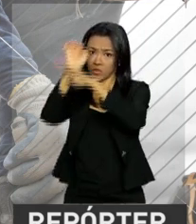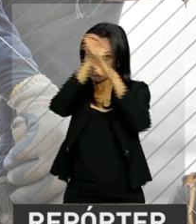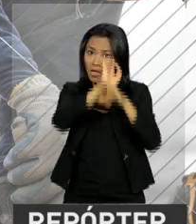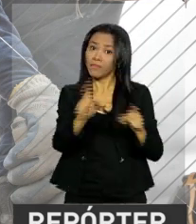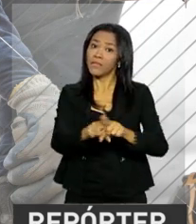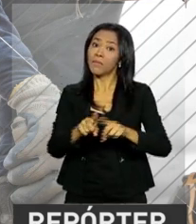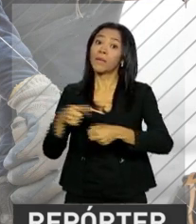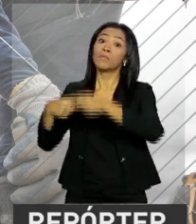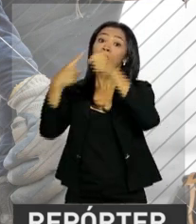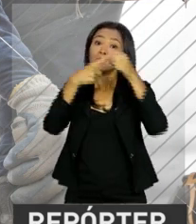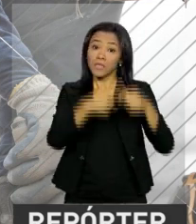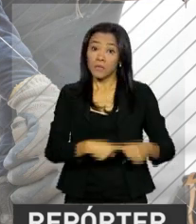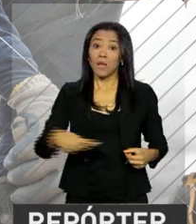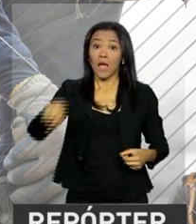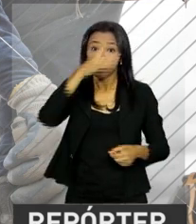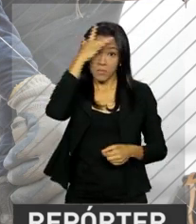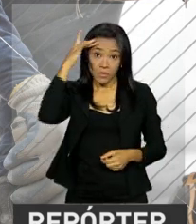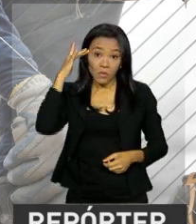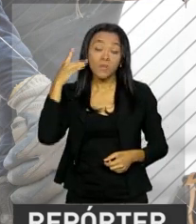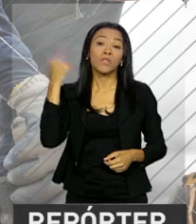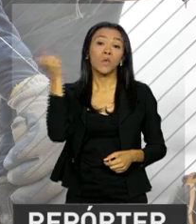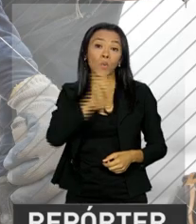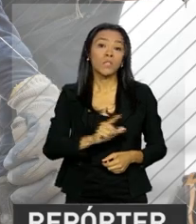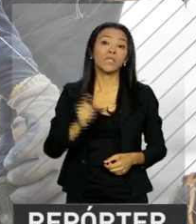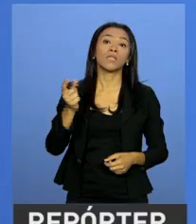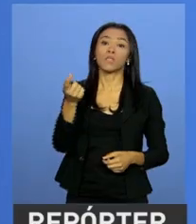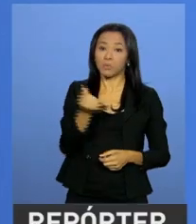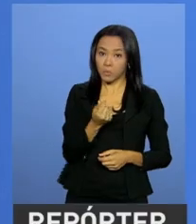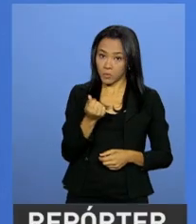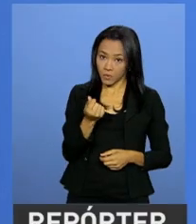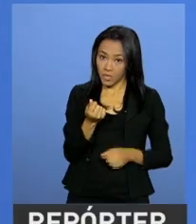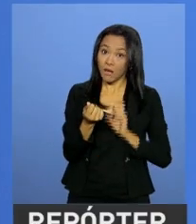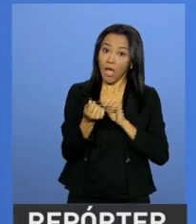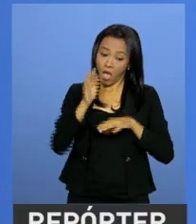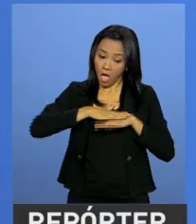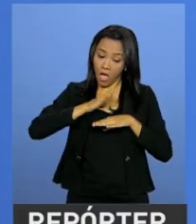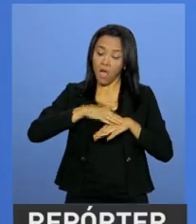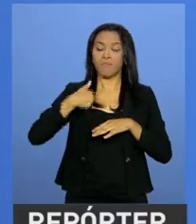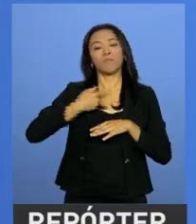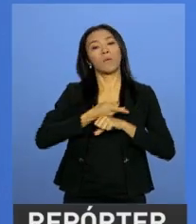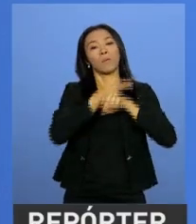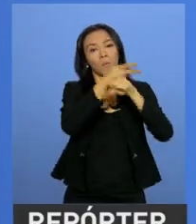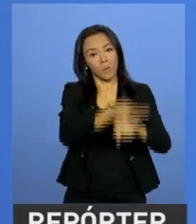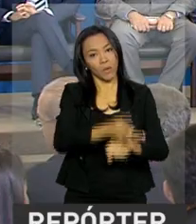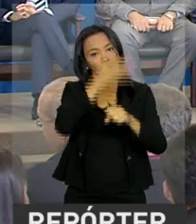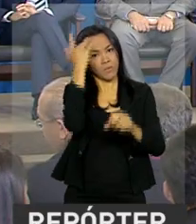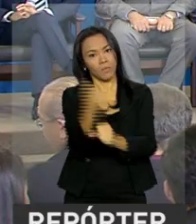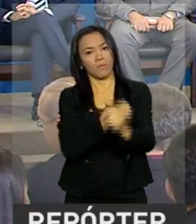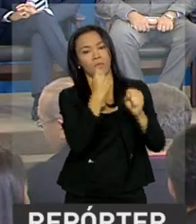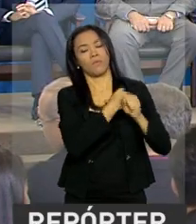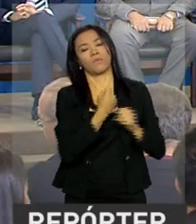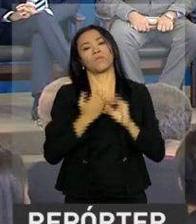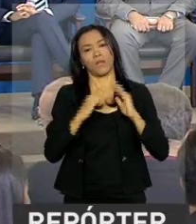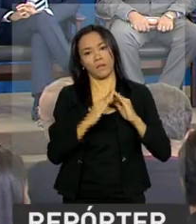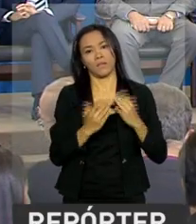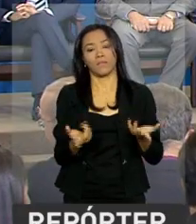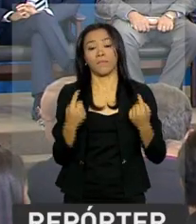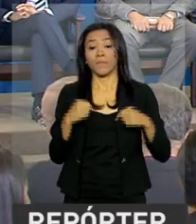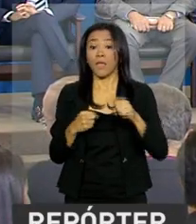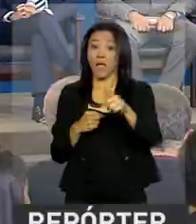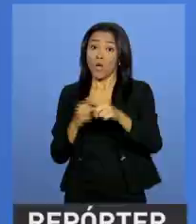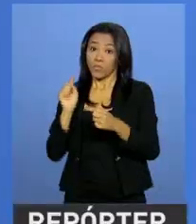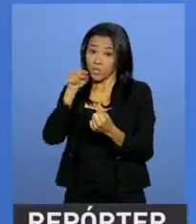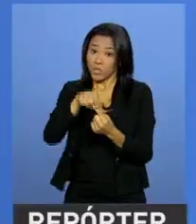municípios. Os beneficiados serão responsáveis pela mão de obra. O cartão também deve ser um incentivo para a indústria de materiais